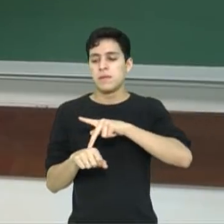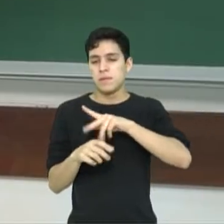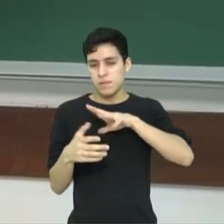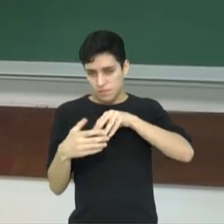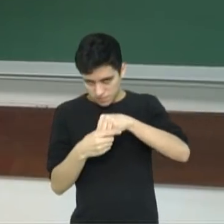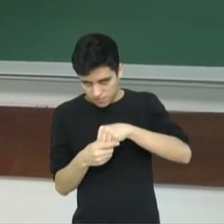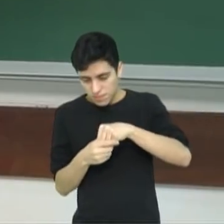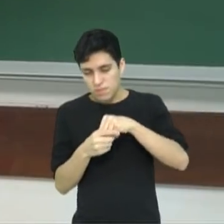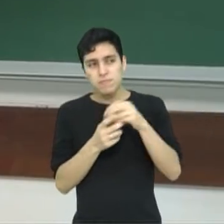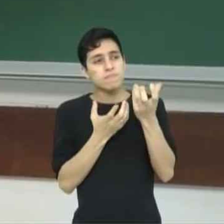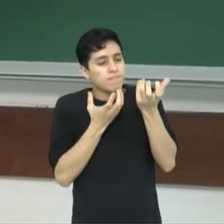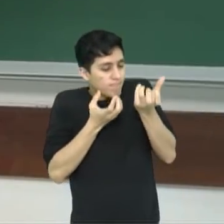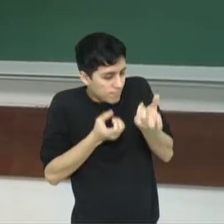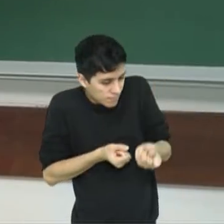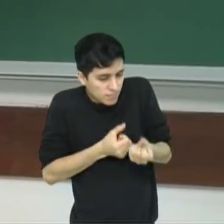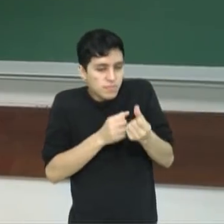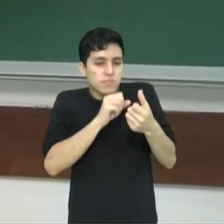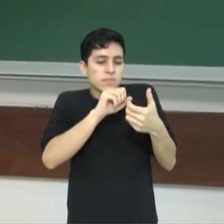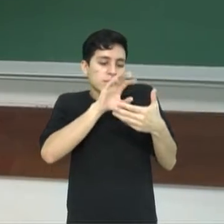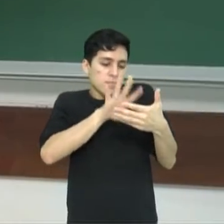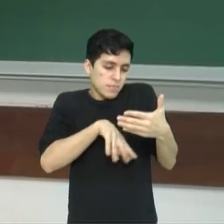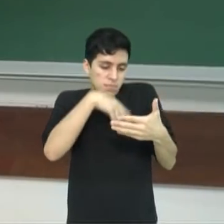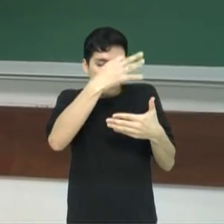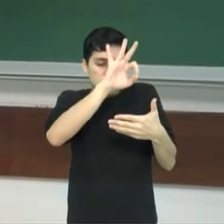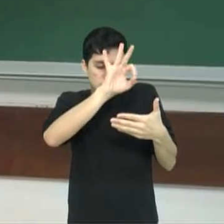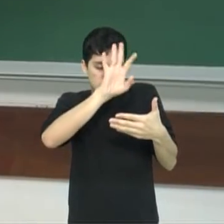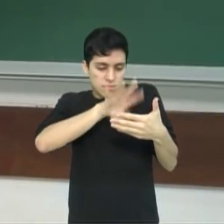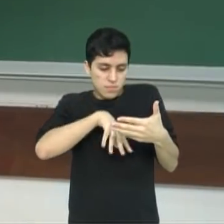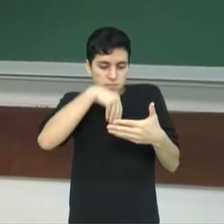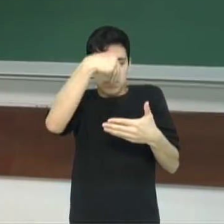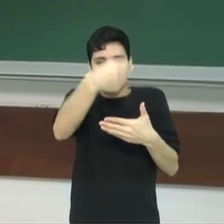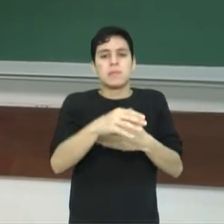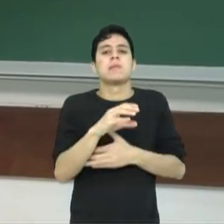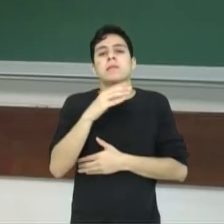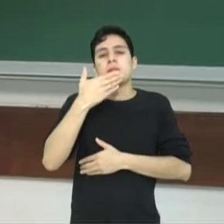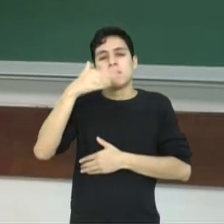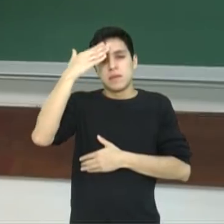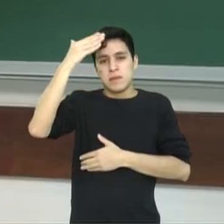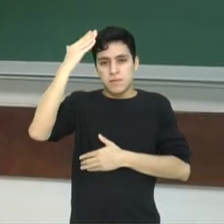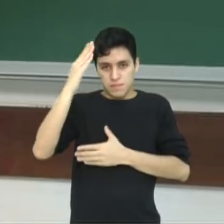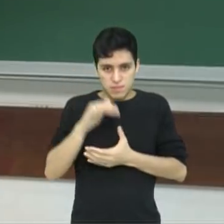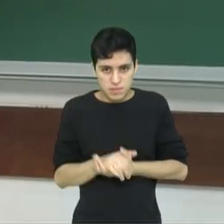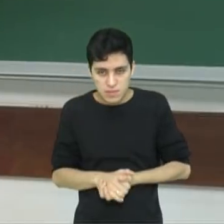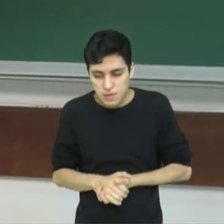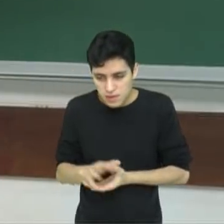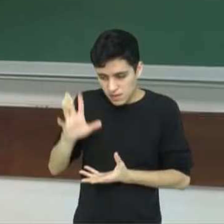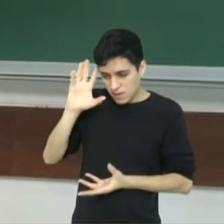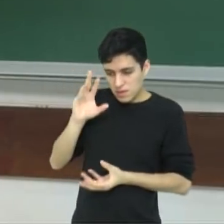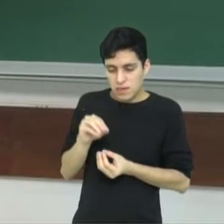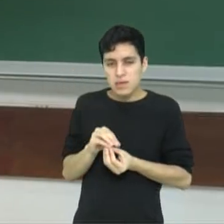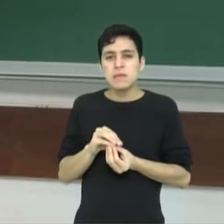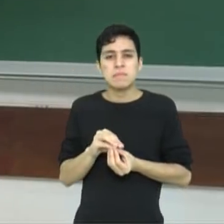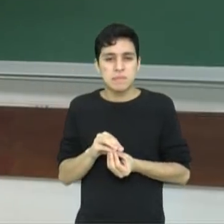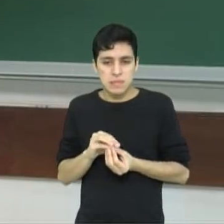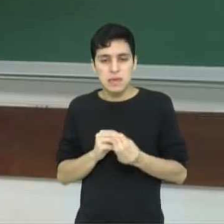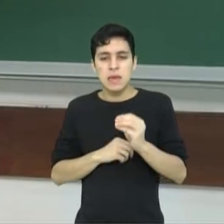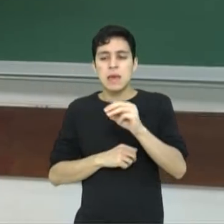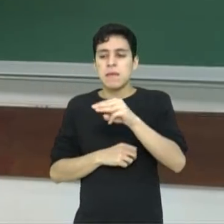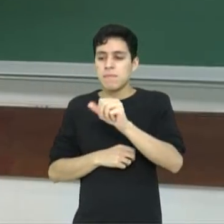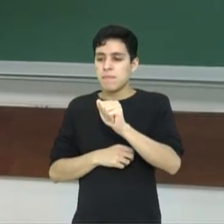submissão total a Deus. Meca tornou-se, então, a capital da religião muçulmana. Ao falecer em 630, ele